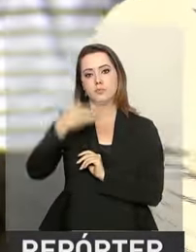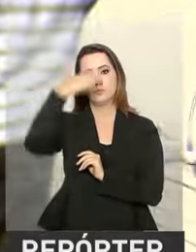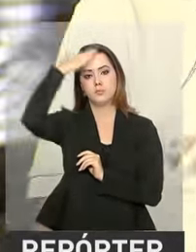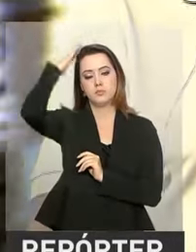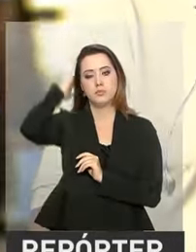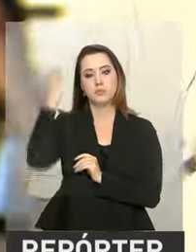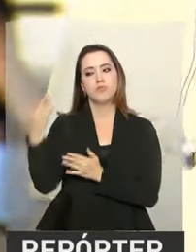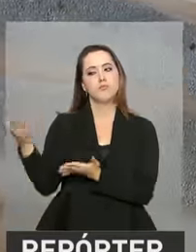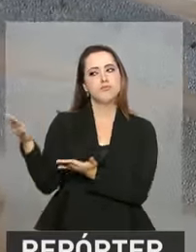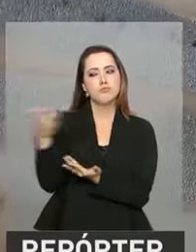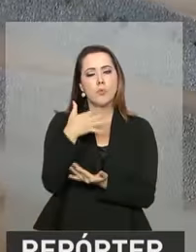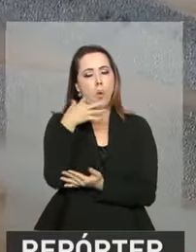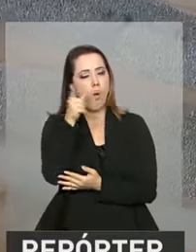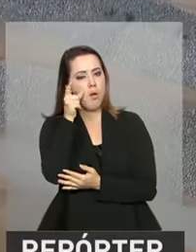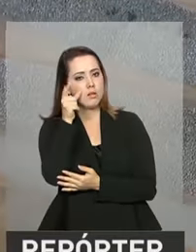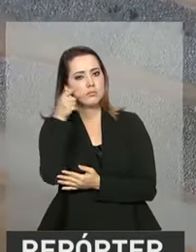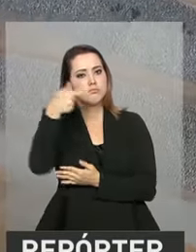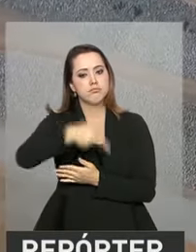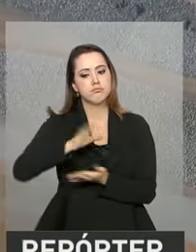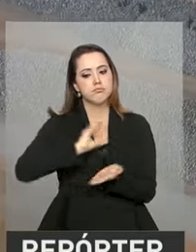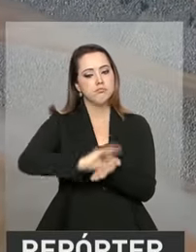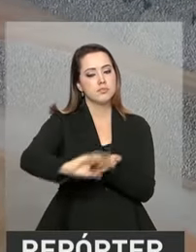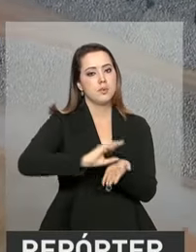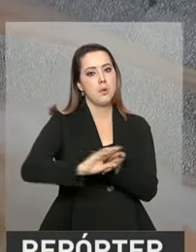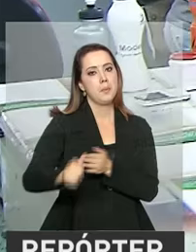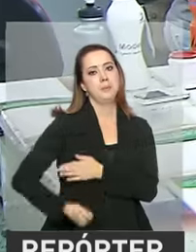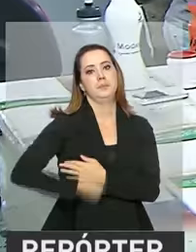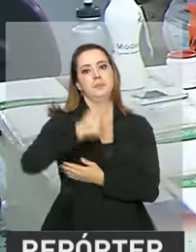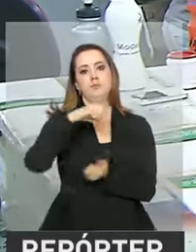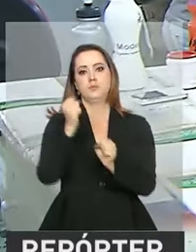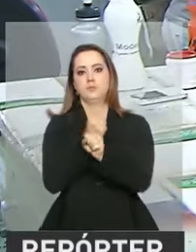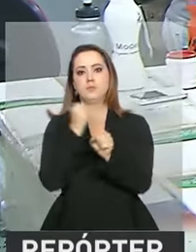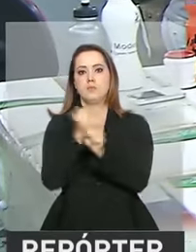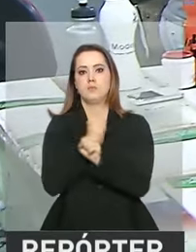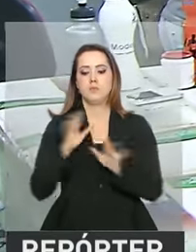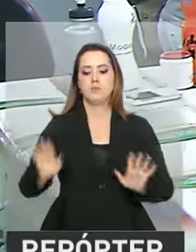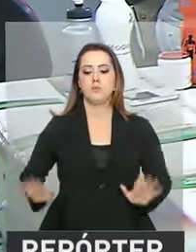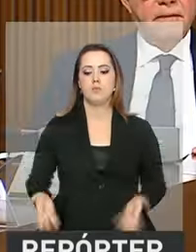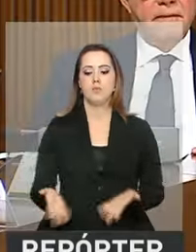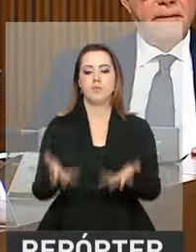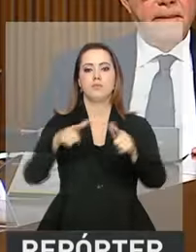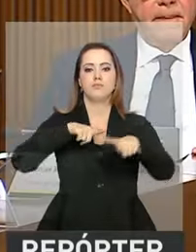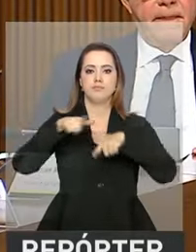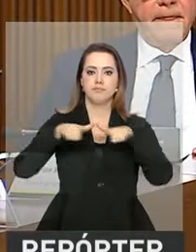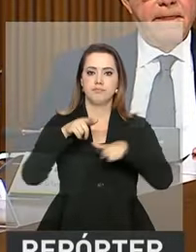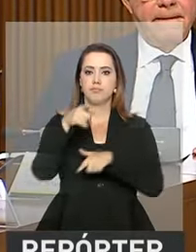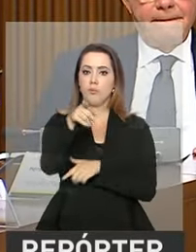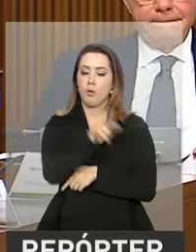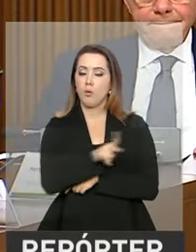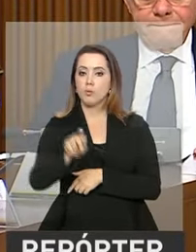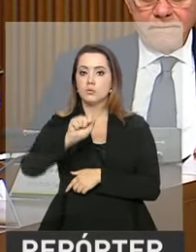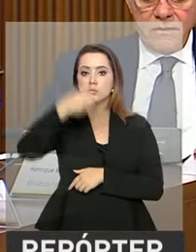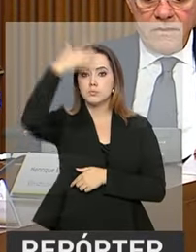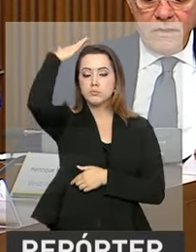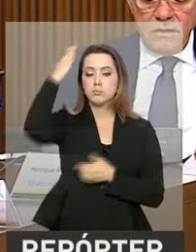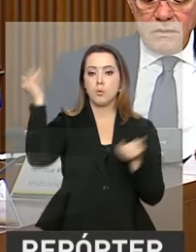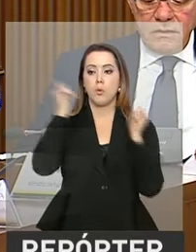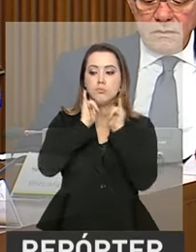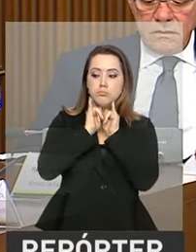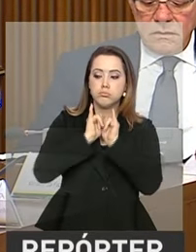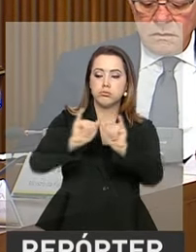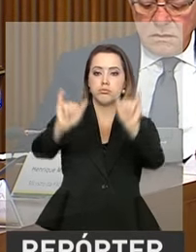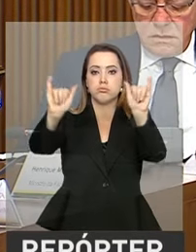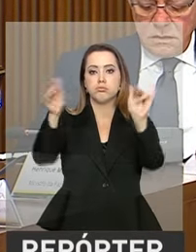atrair investimentos, melhorar a infraestrutura do país e gerar empregos. O presidente Michel Temer lançou hoje